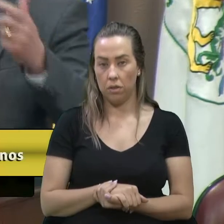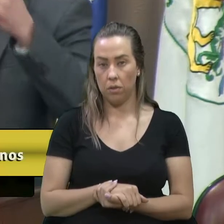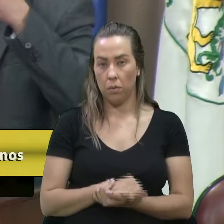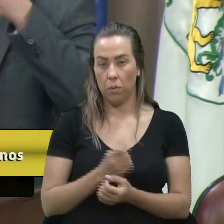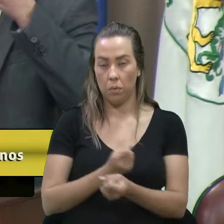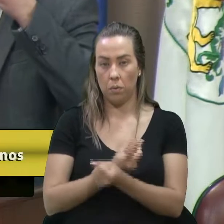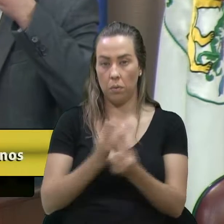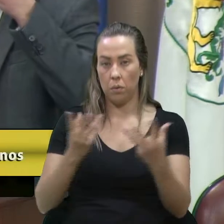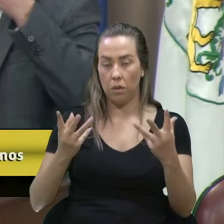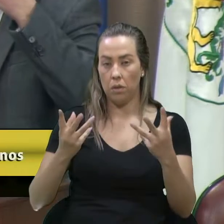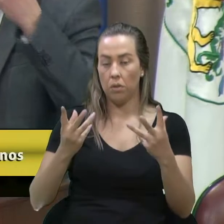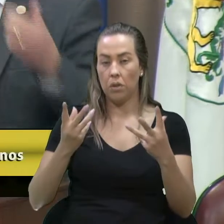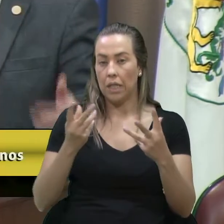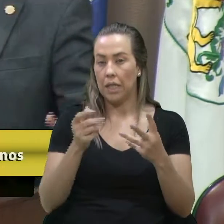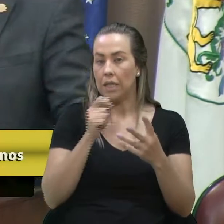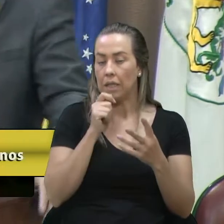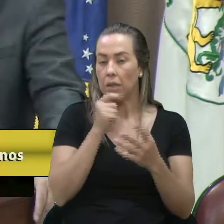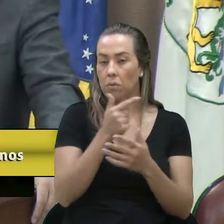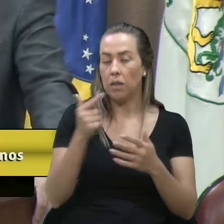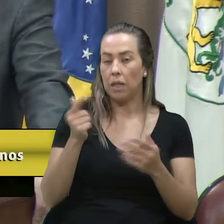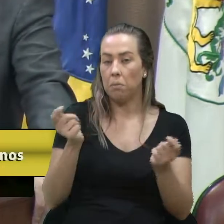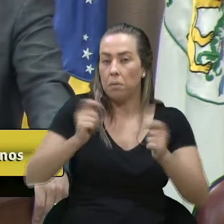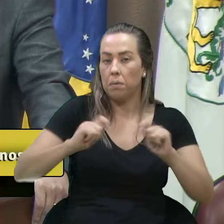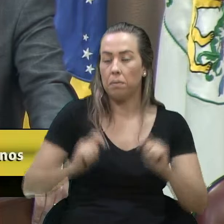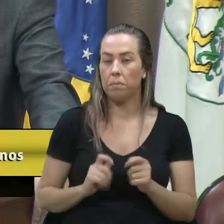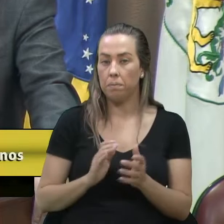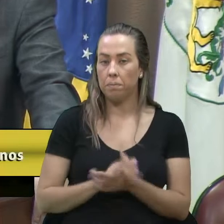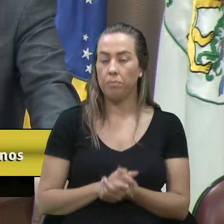não se descarta, vereadora Denise,